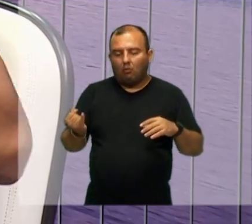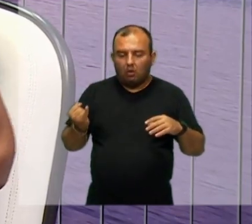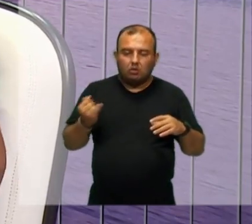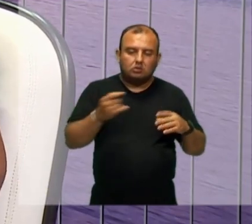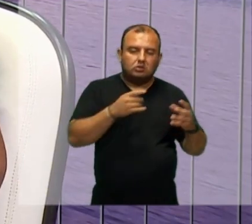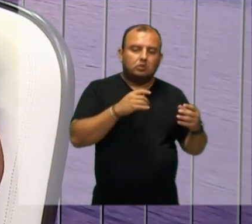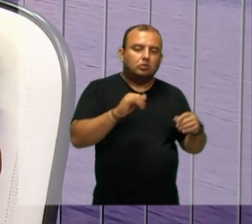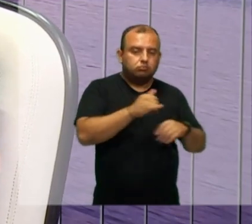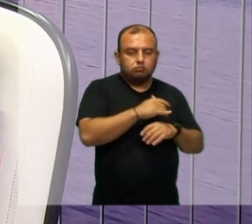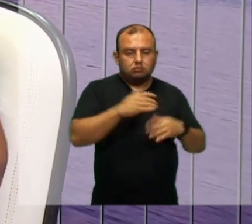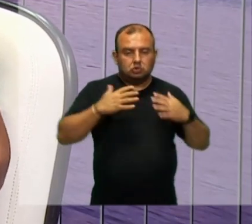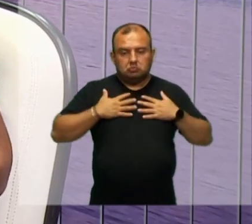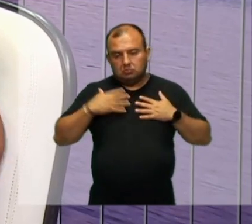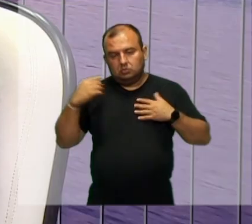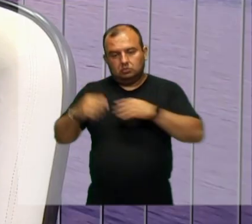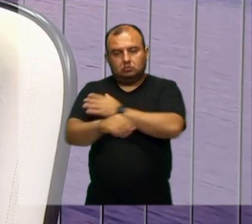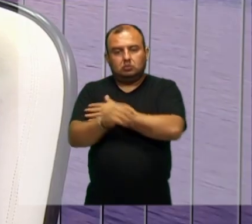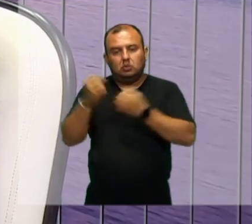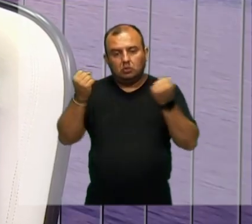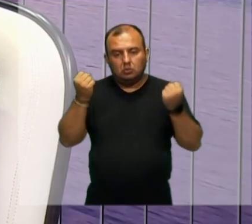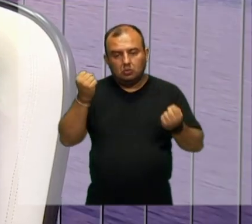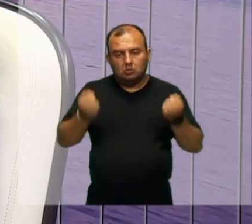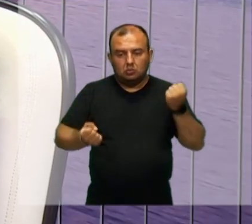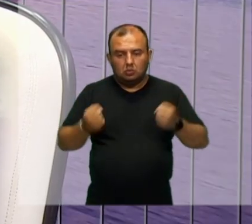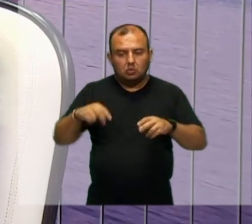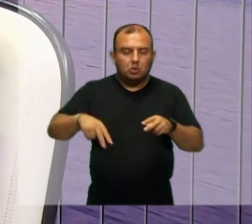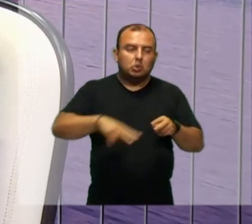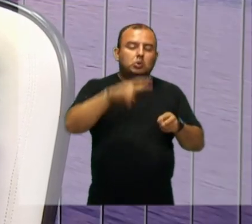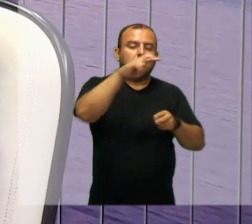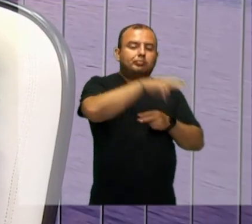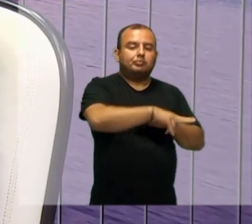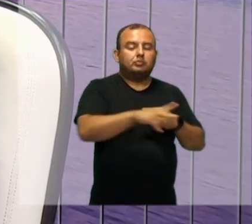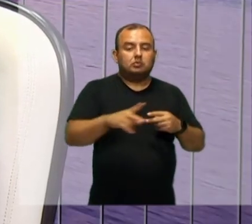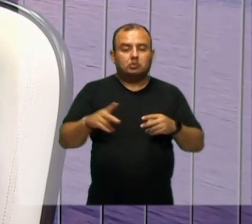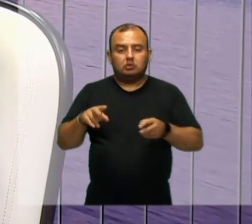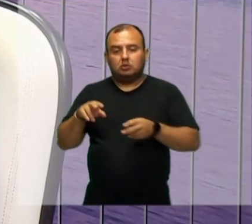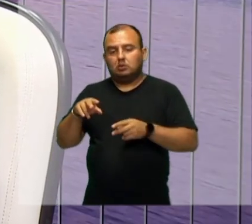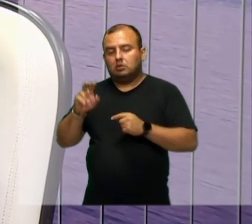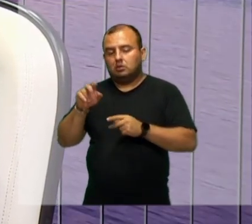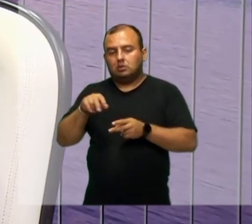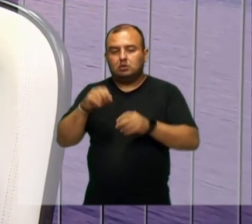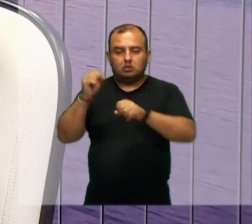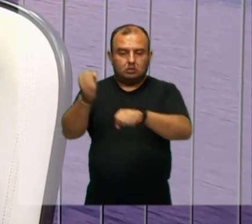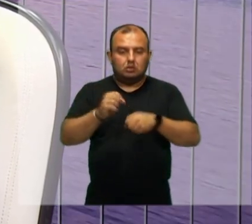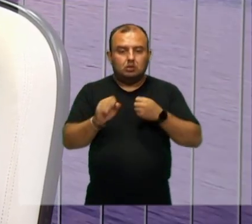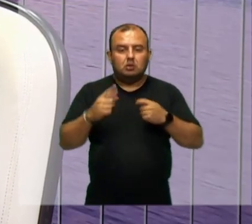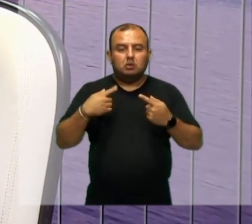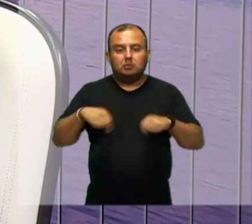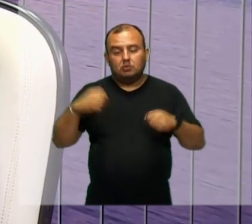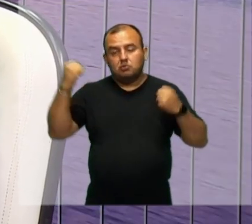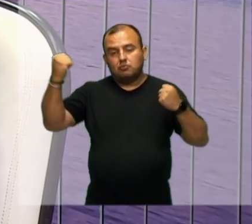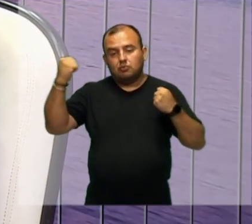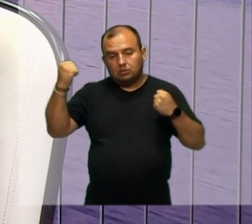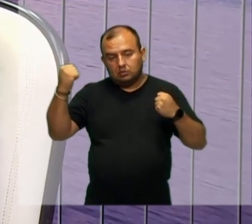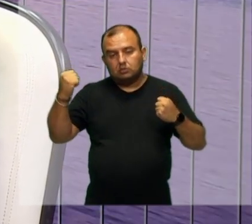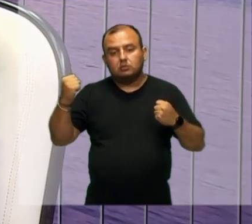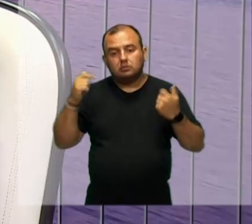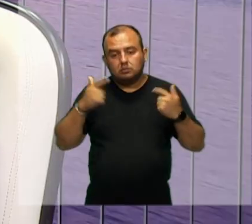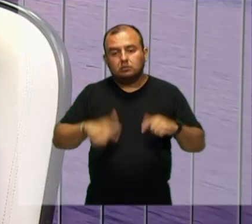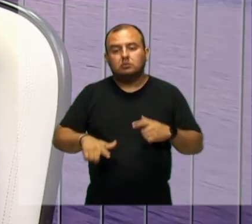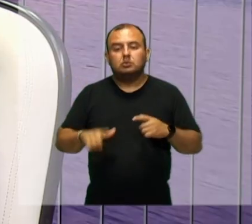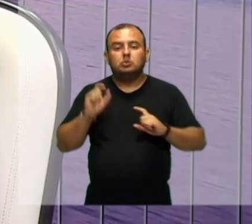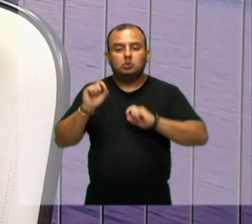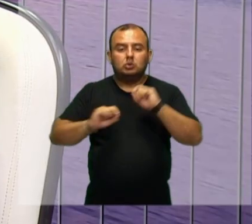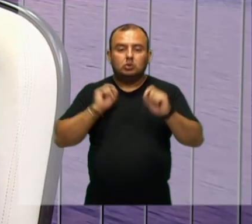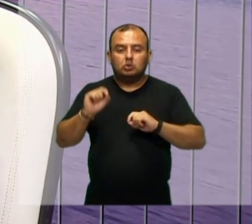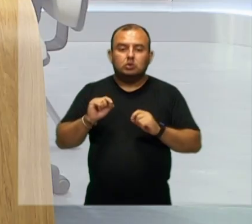ou de peito, por exemplo, é 1 quilo que eu tinha que jogar para cima. Na canoagem, a dinâmica ela é um pouco diferente. Eu preciso ter força. Automaticamente, eu preciso